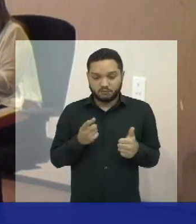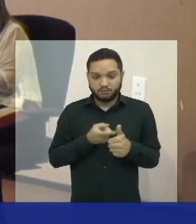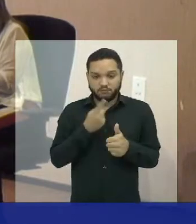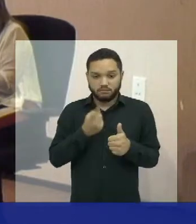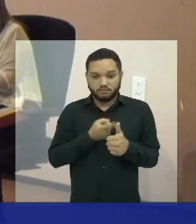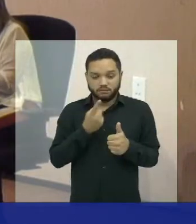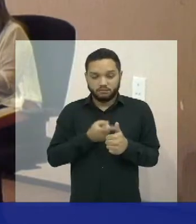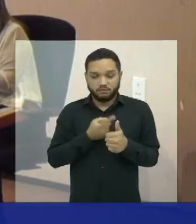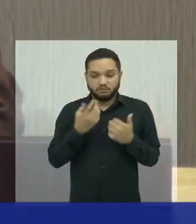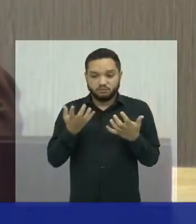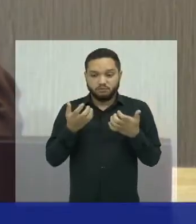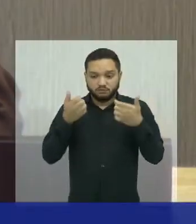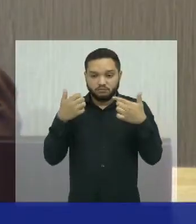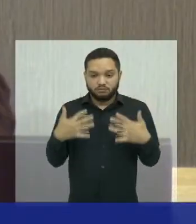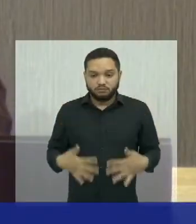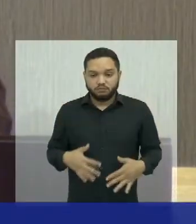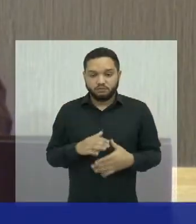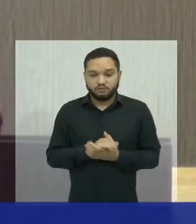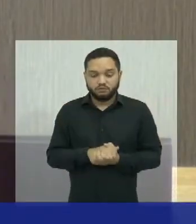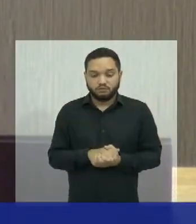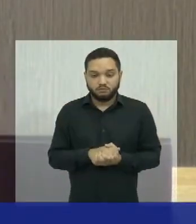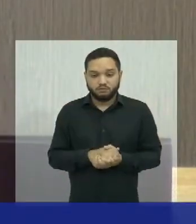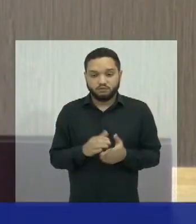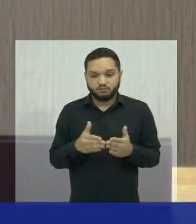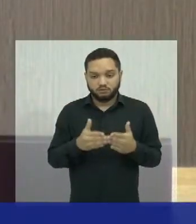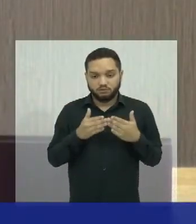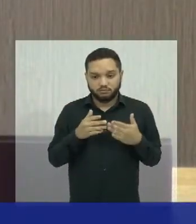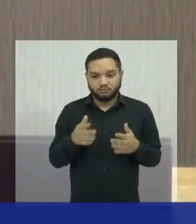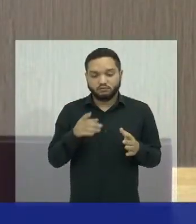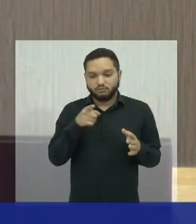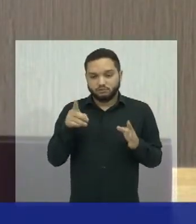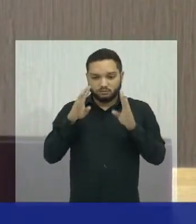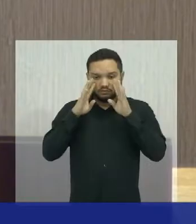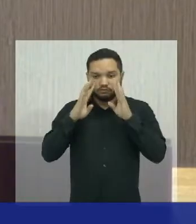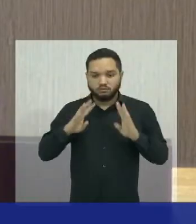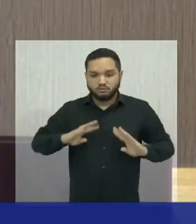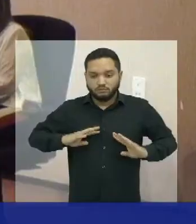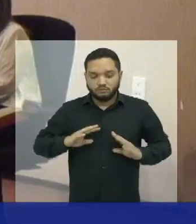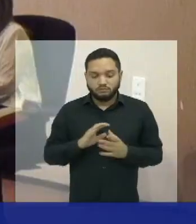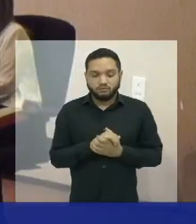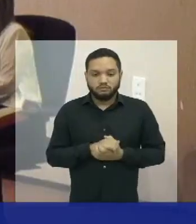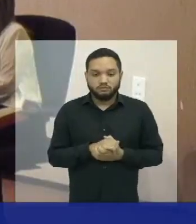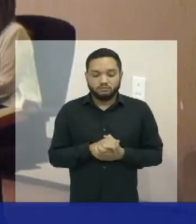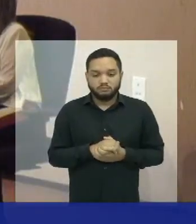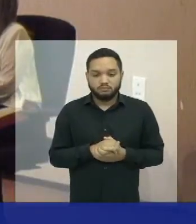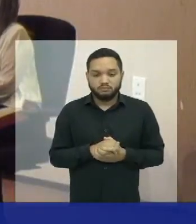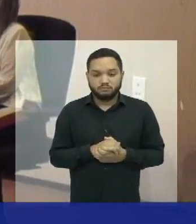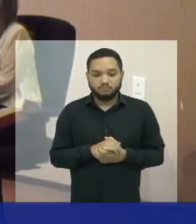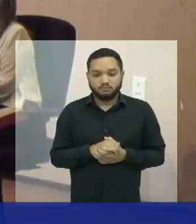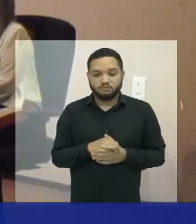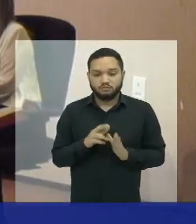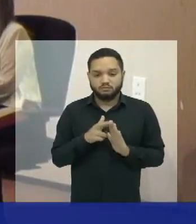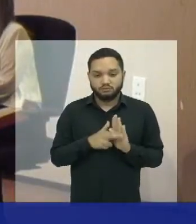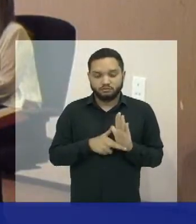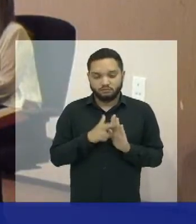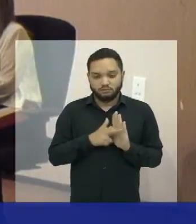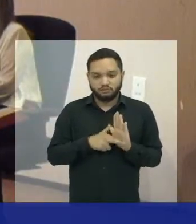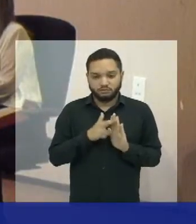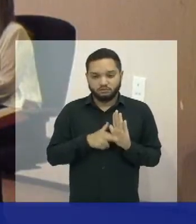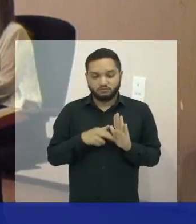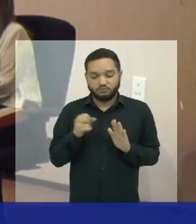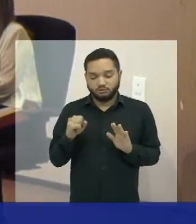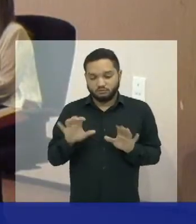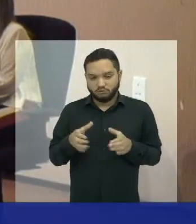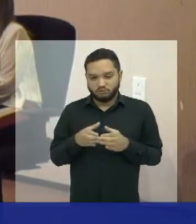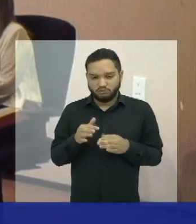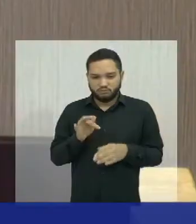que eu queria falar com vocês, e pedir aqui a atenção do pessoal para isso. Regularização, quando a